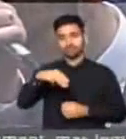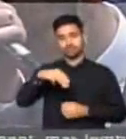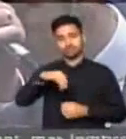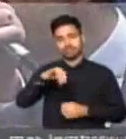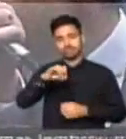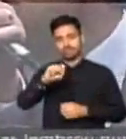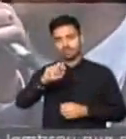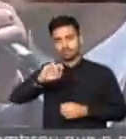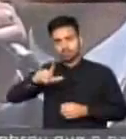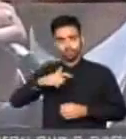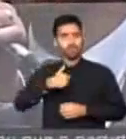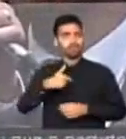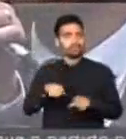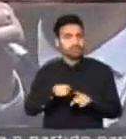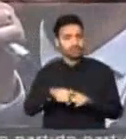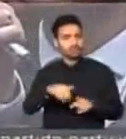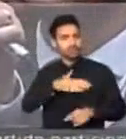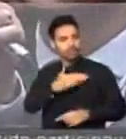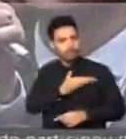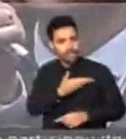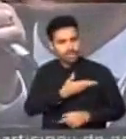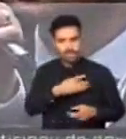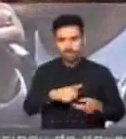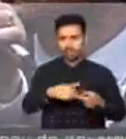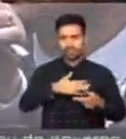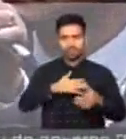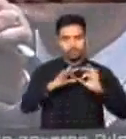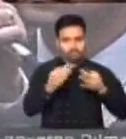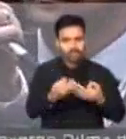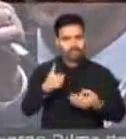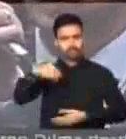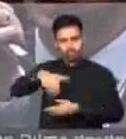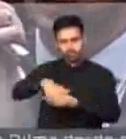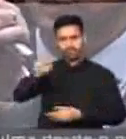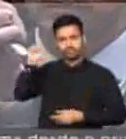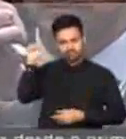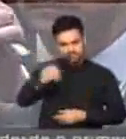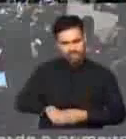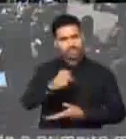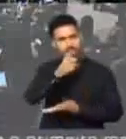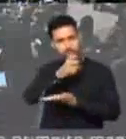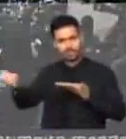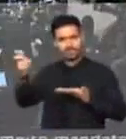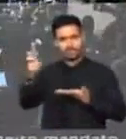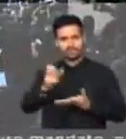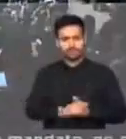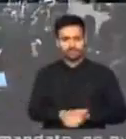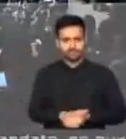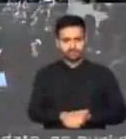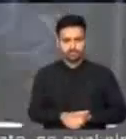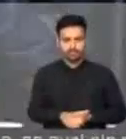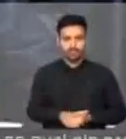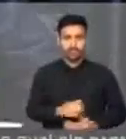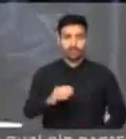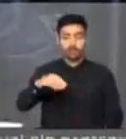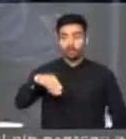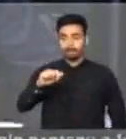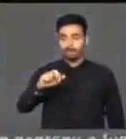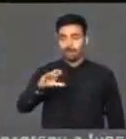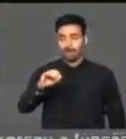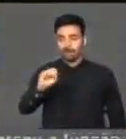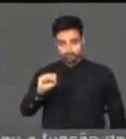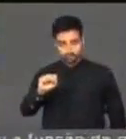pelos meus amigos e por toda a minha família, eu voto sim ao impeachment! Marcos